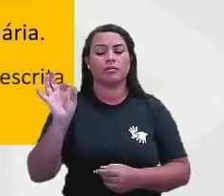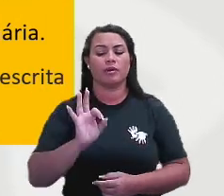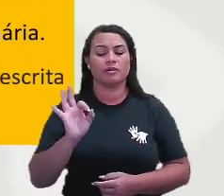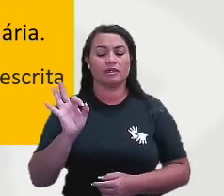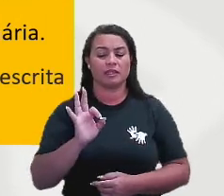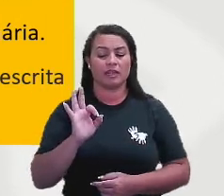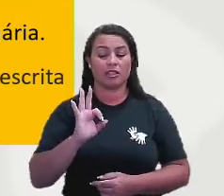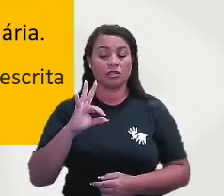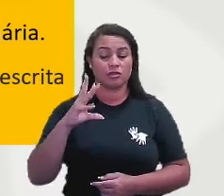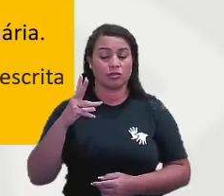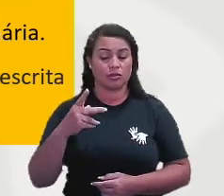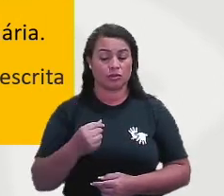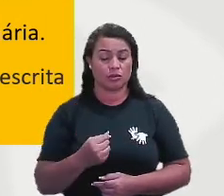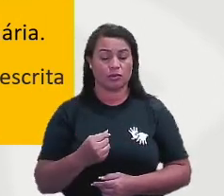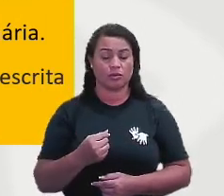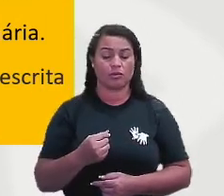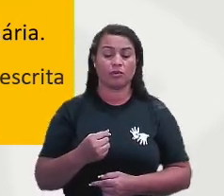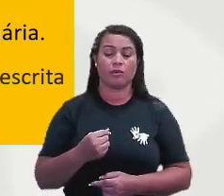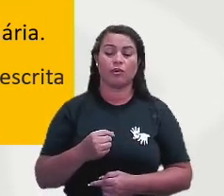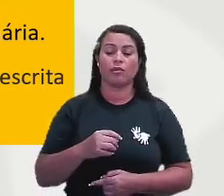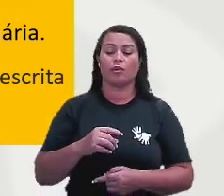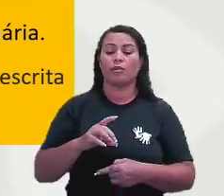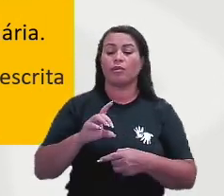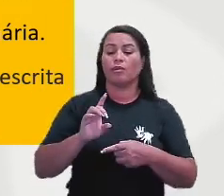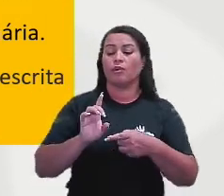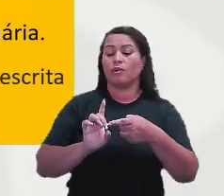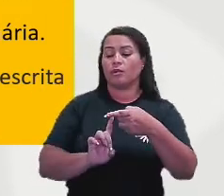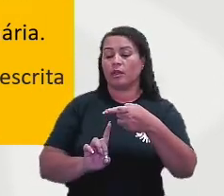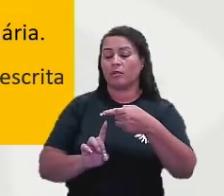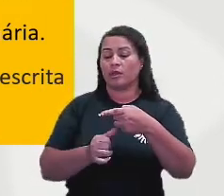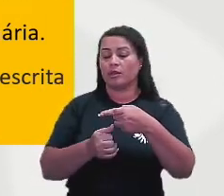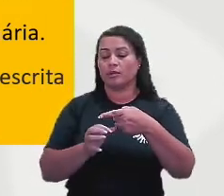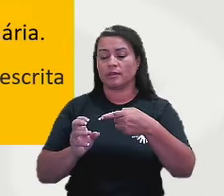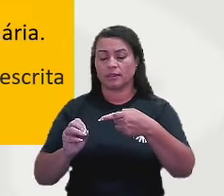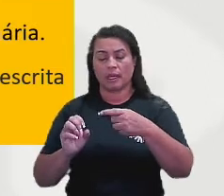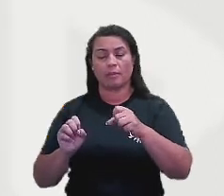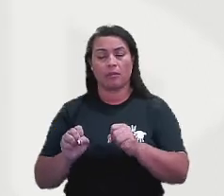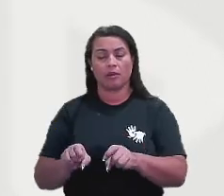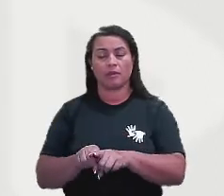toda fração com o denominador 100 pode ser escrita na forma de